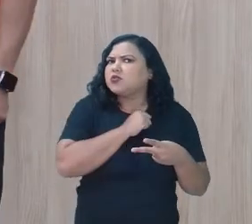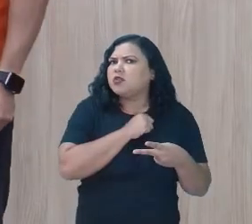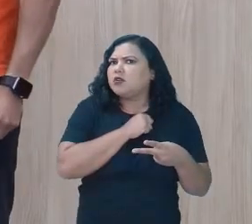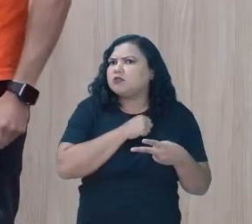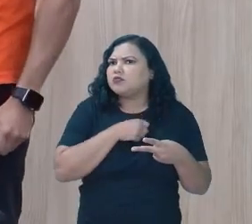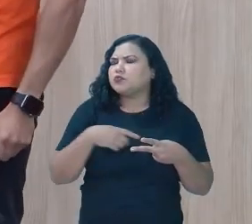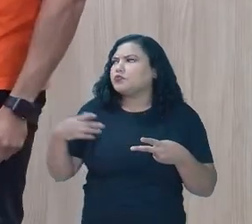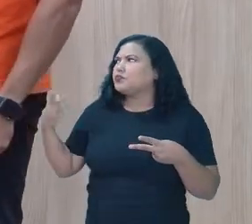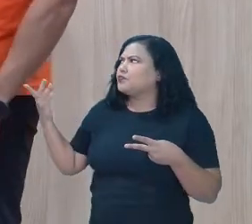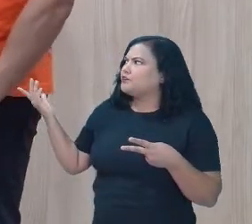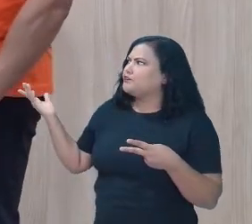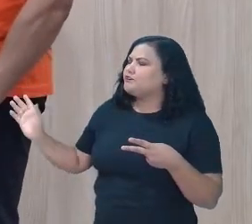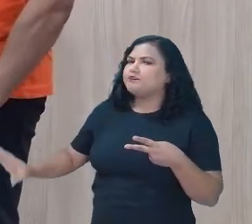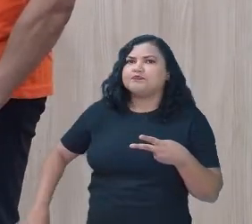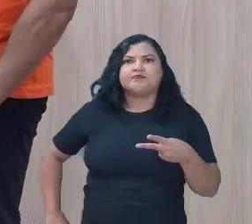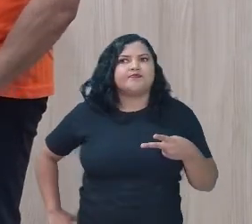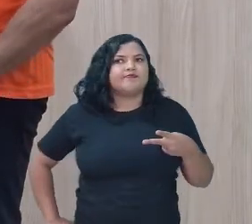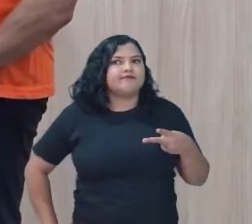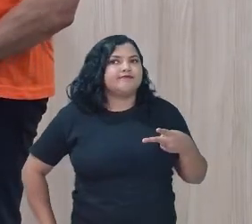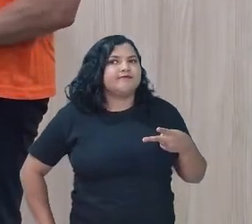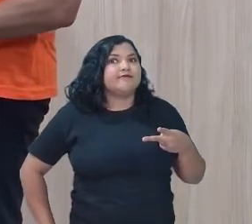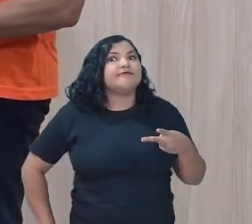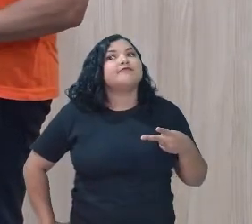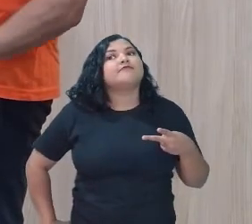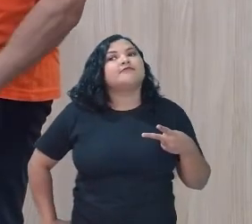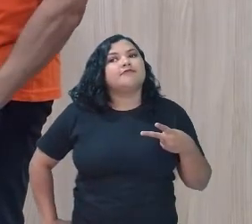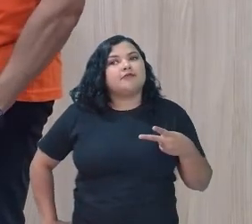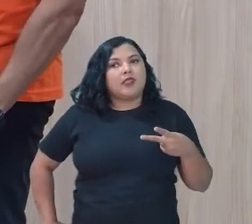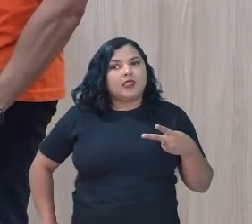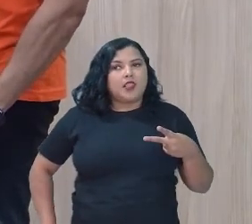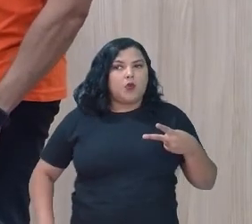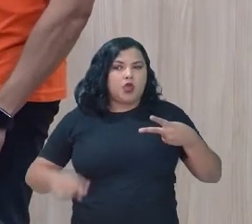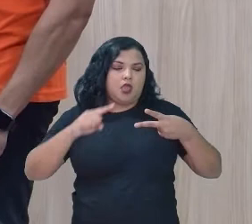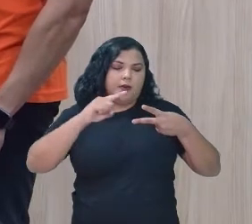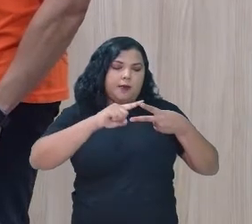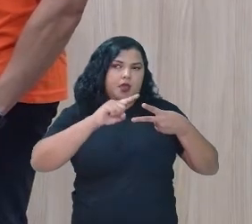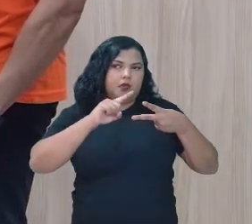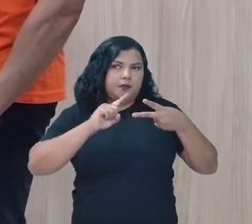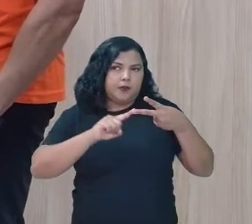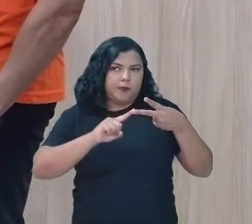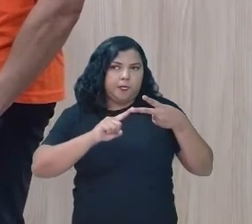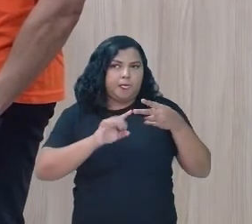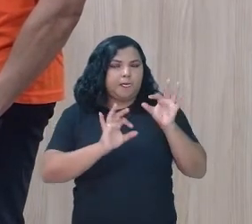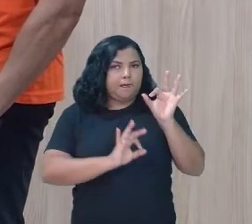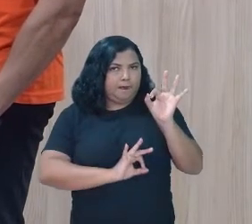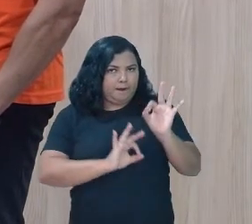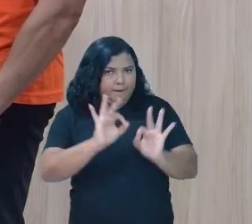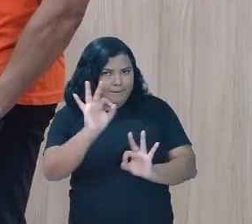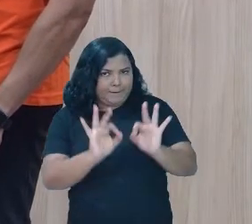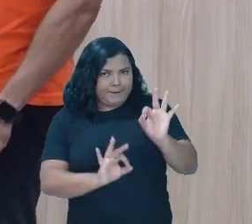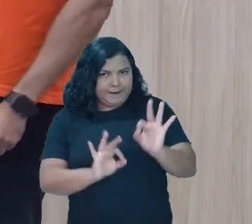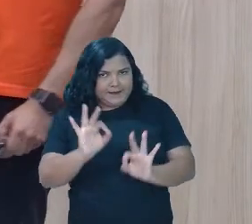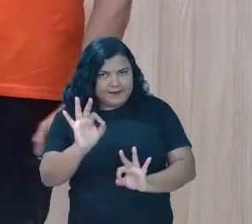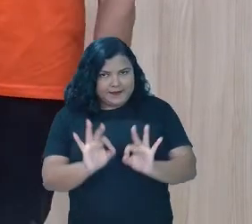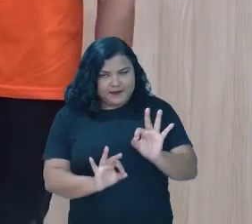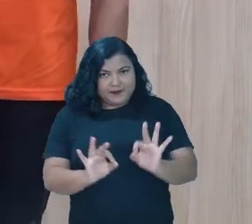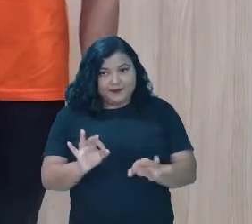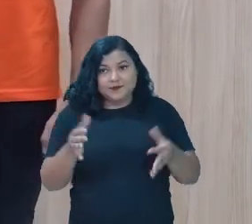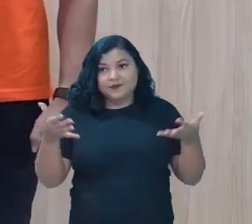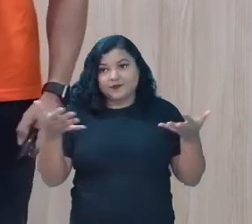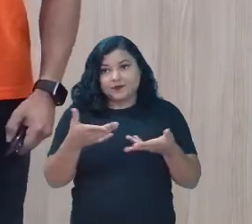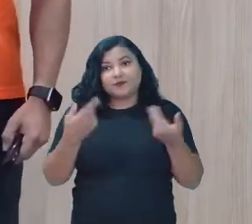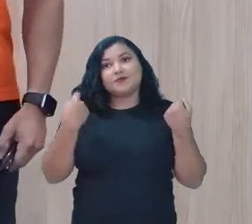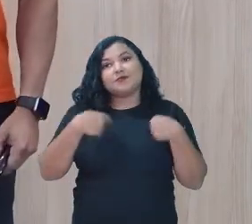aquela distância em 10 minutos, certo? Então, coloquei aí todos os valores, organizei as informações, e